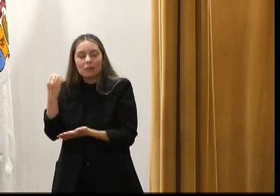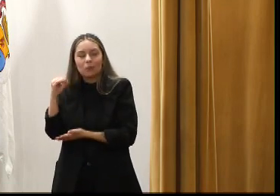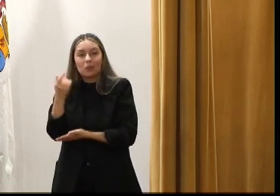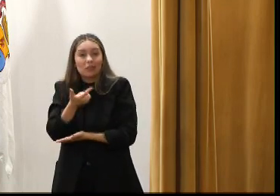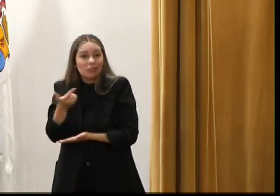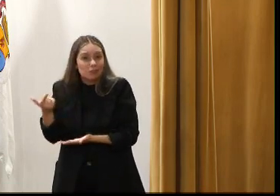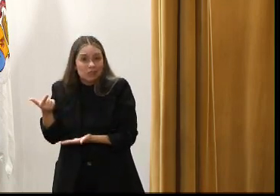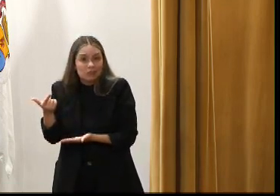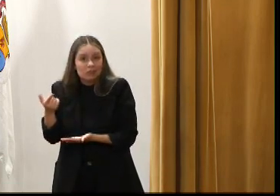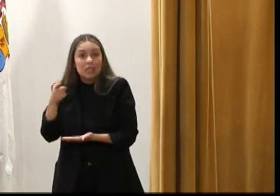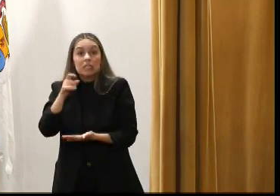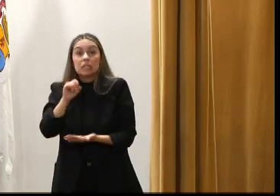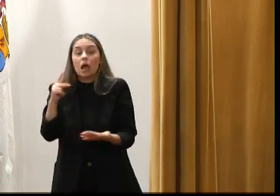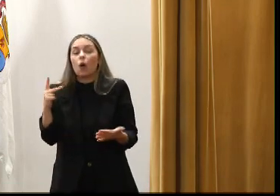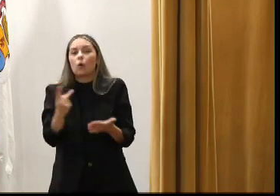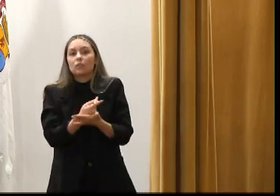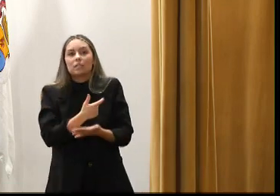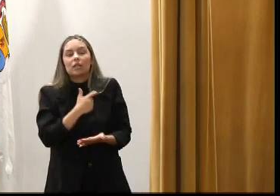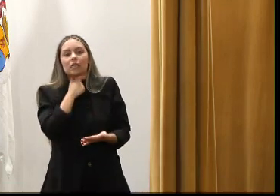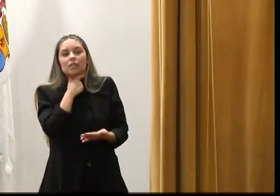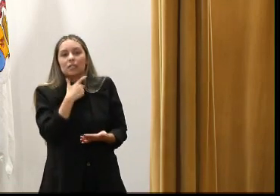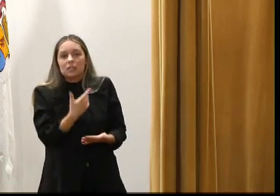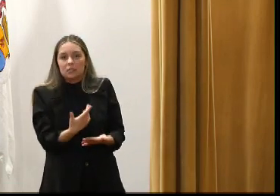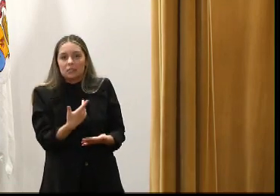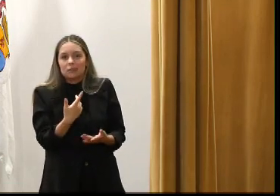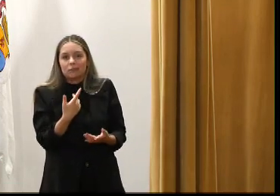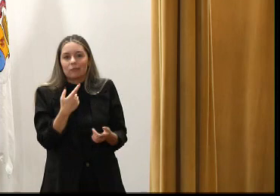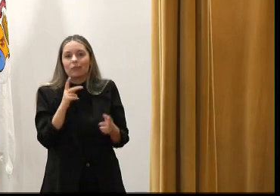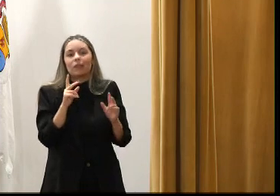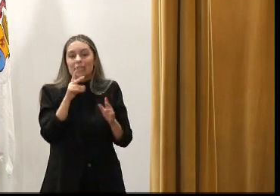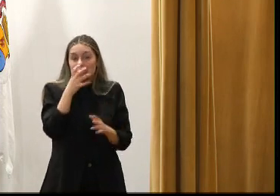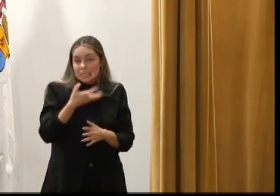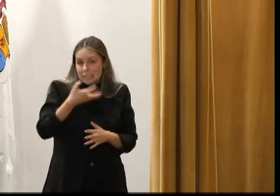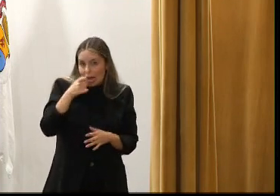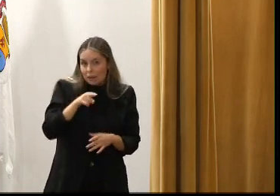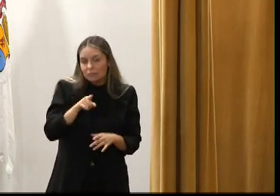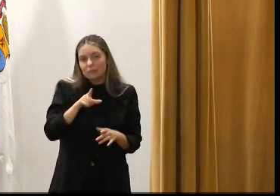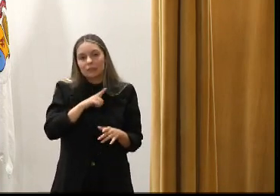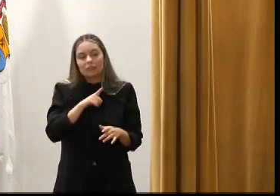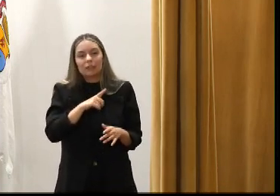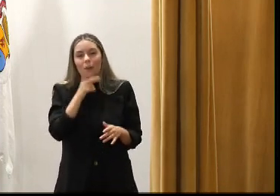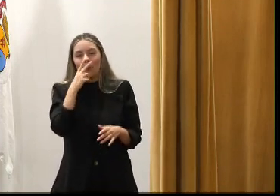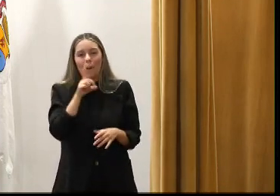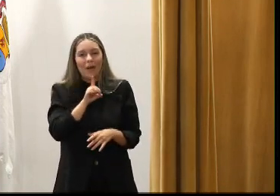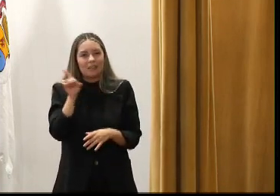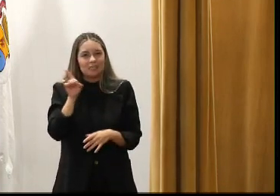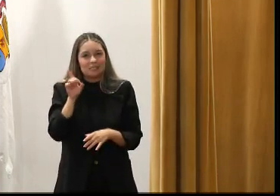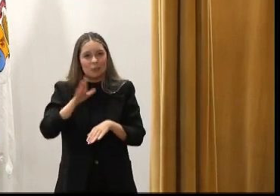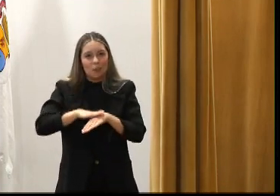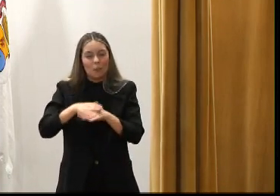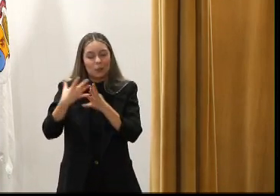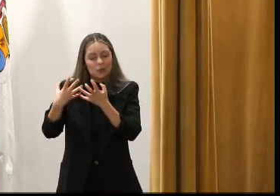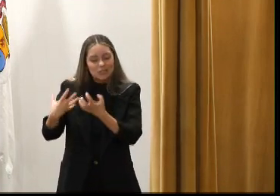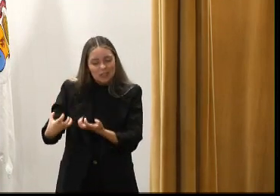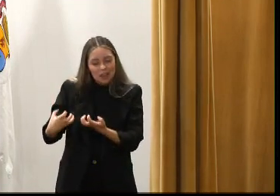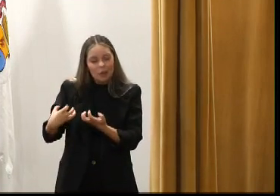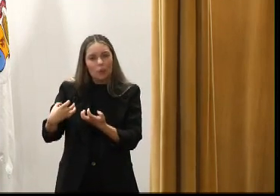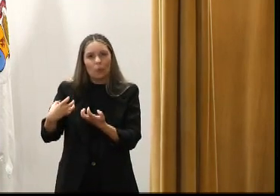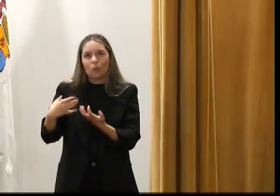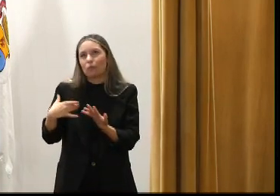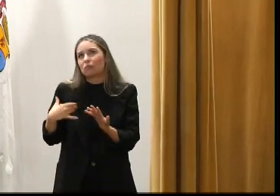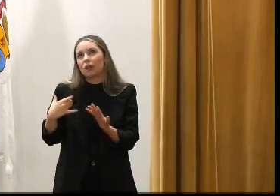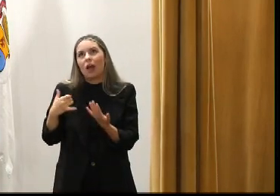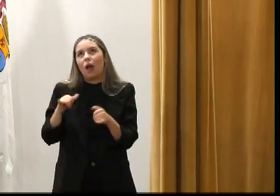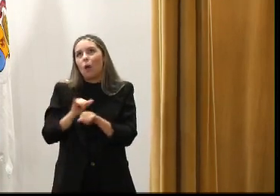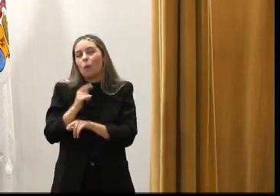Alegre. Se tivermos crise, mesmo séria aqui, de um momento muito seco e com um